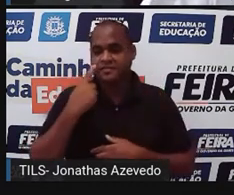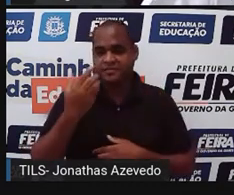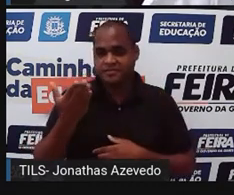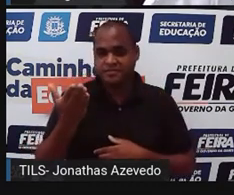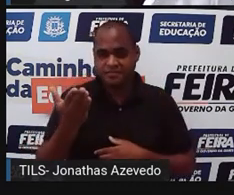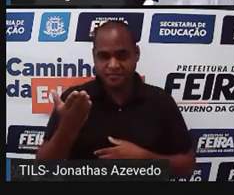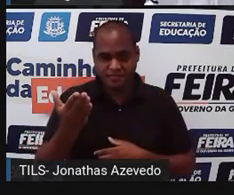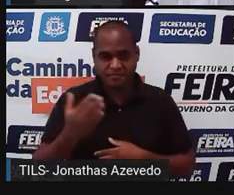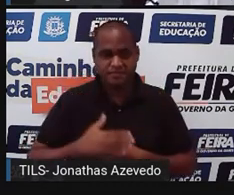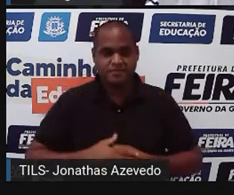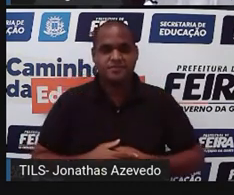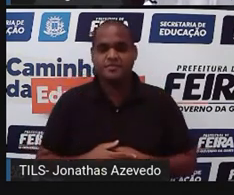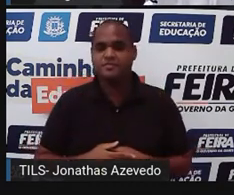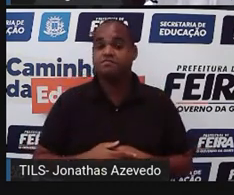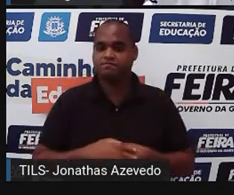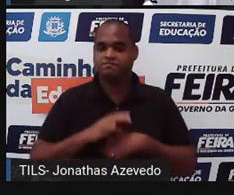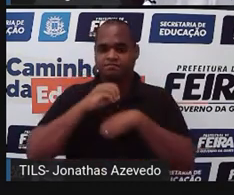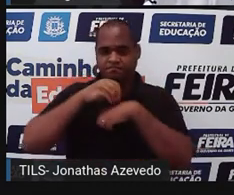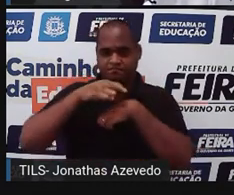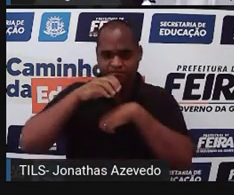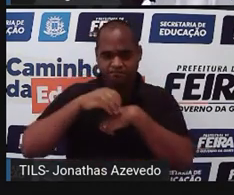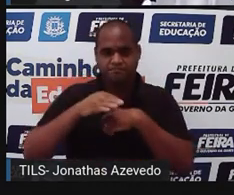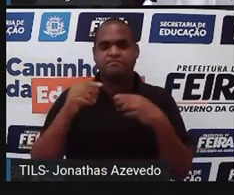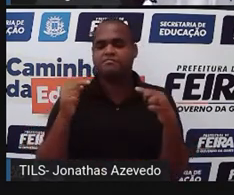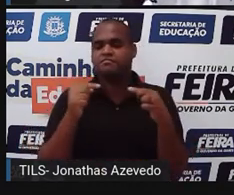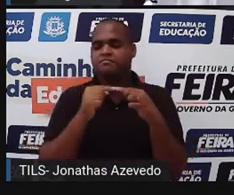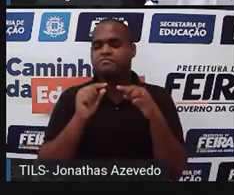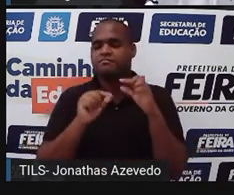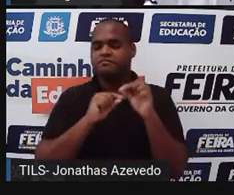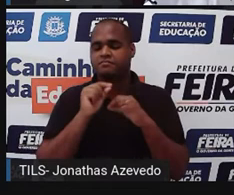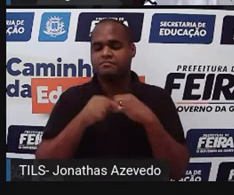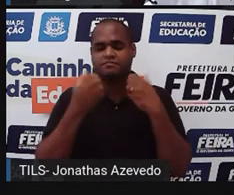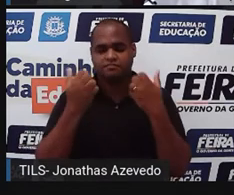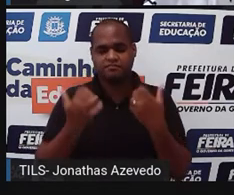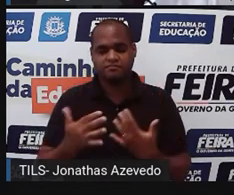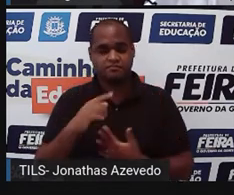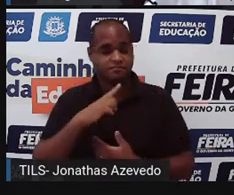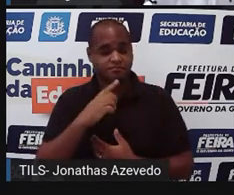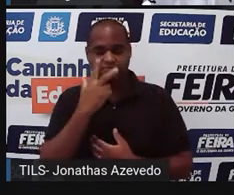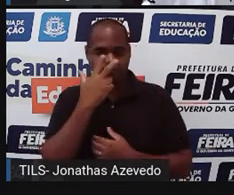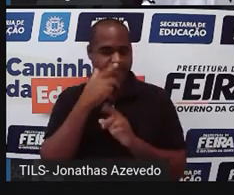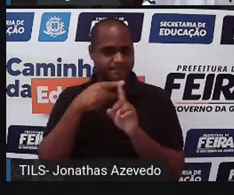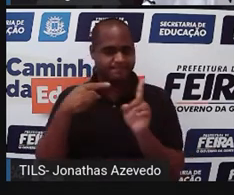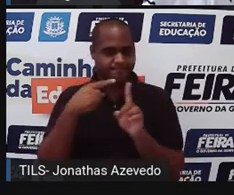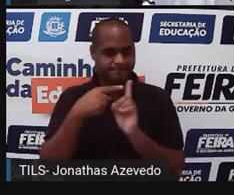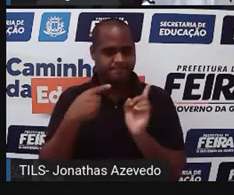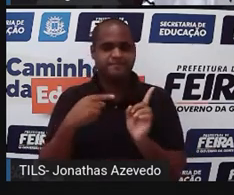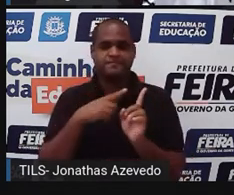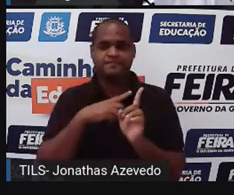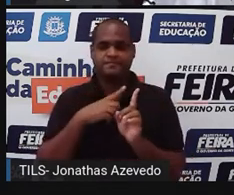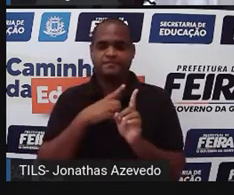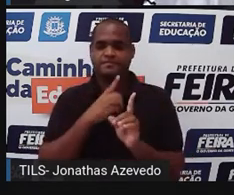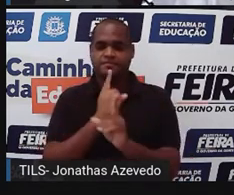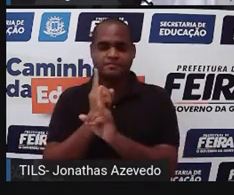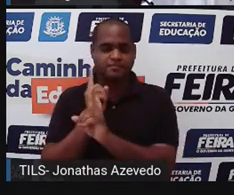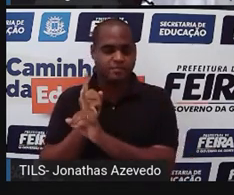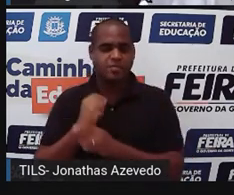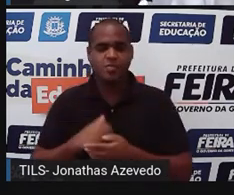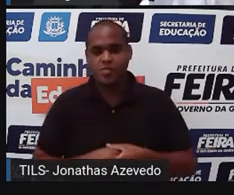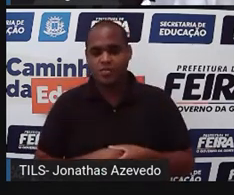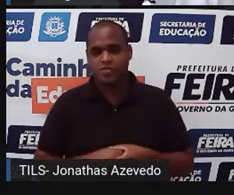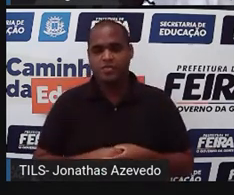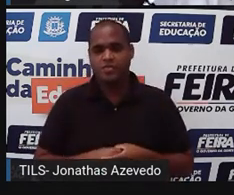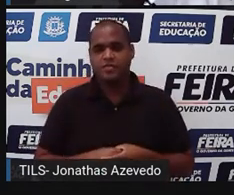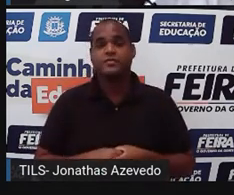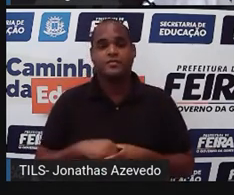lá trago aqui uma situação né Tem uma situação parecida com que a gente já construiu um